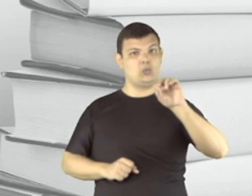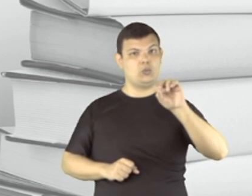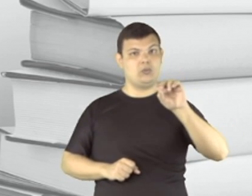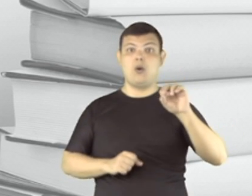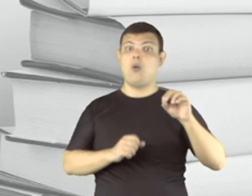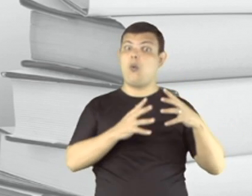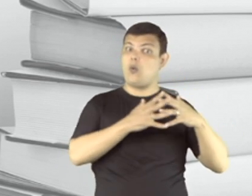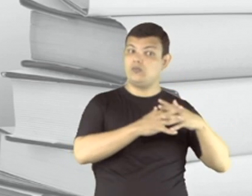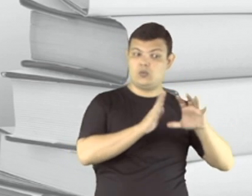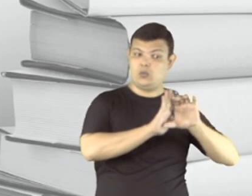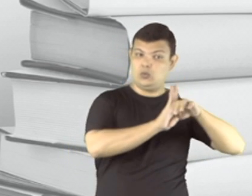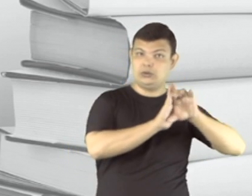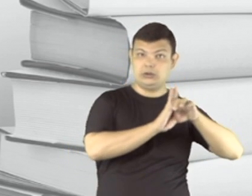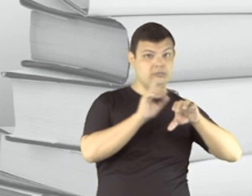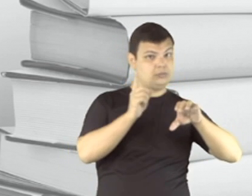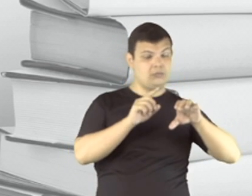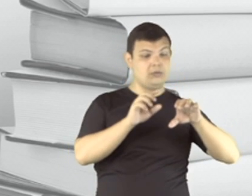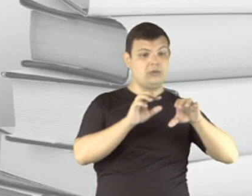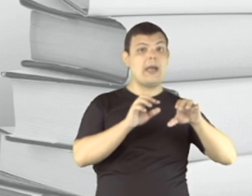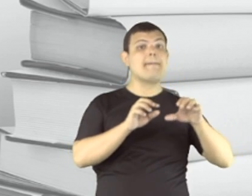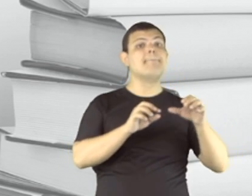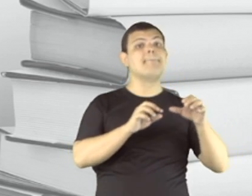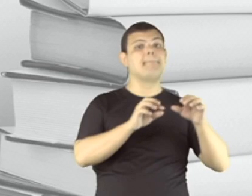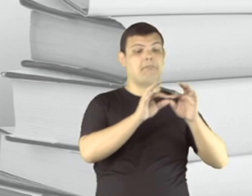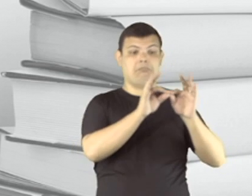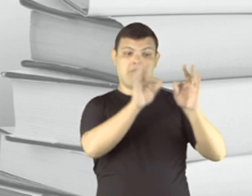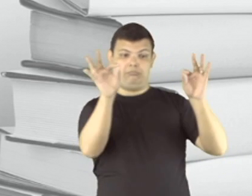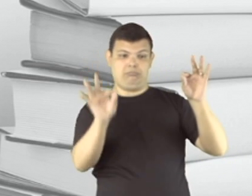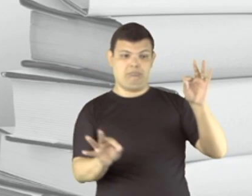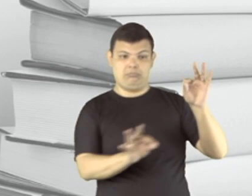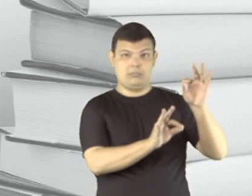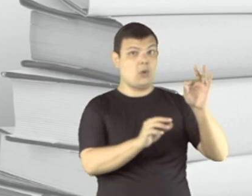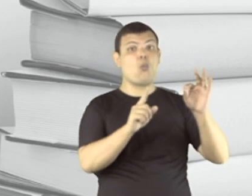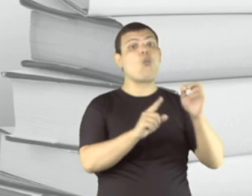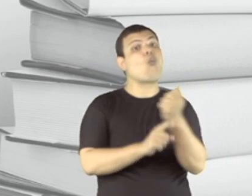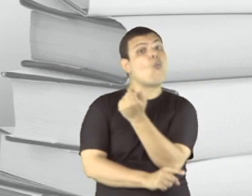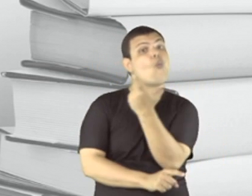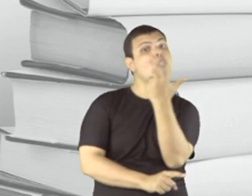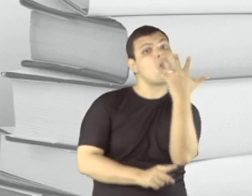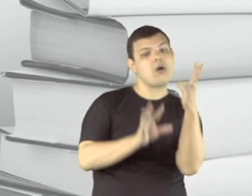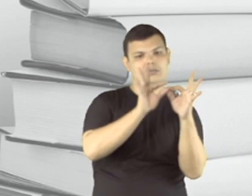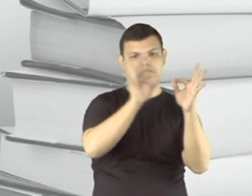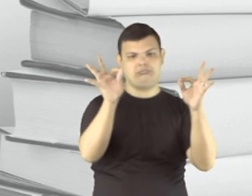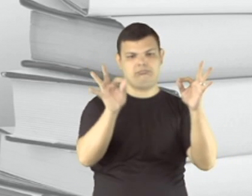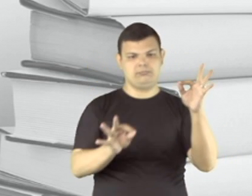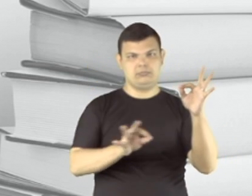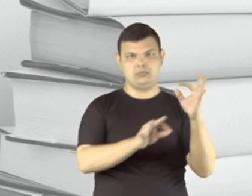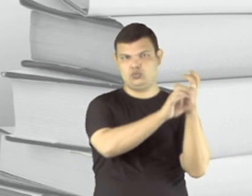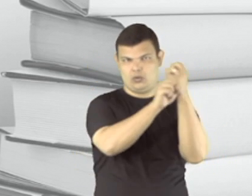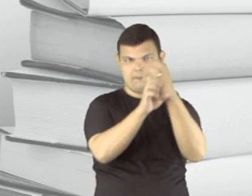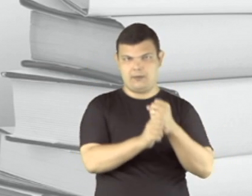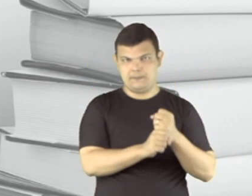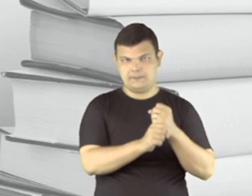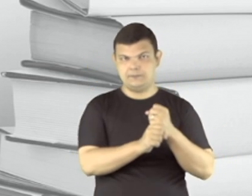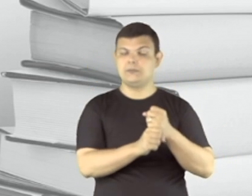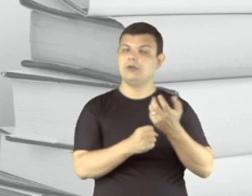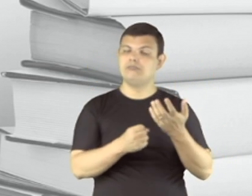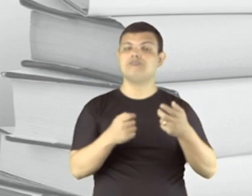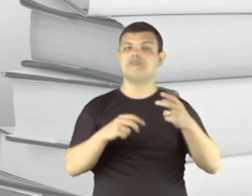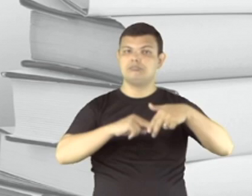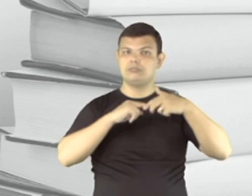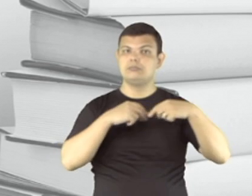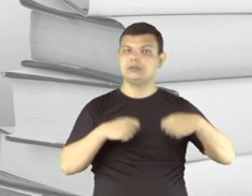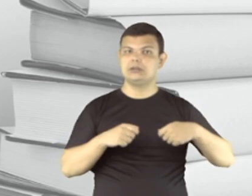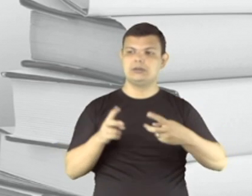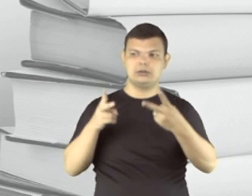O perímetro não é só o contorno, é a medida do contorno de uma figura plana. Então, por isso que nós precisamos